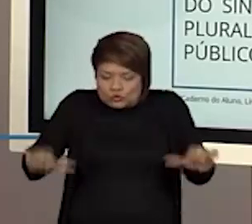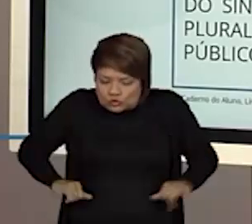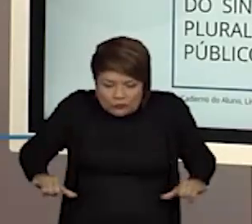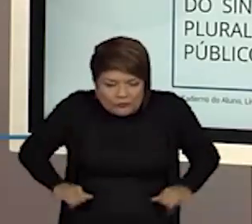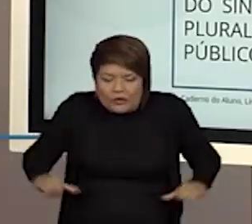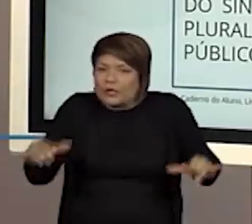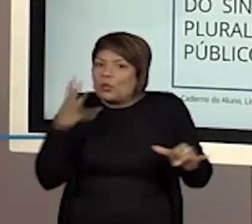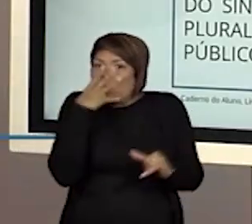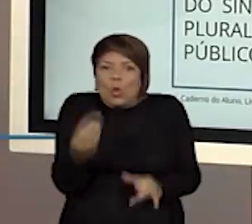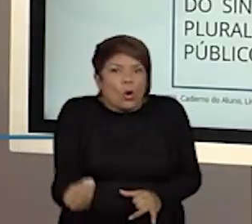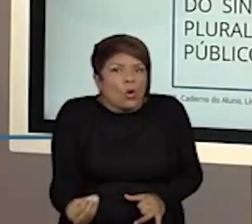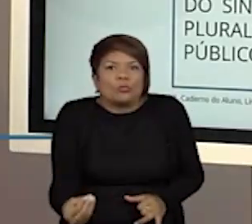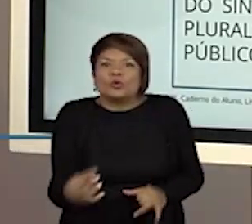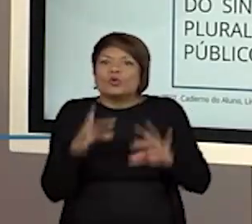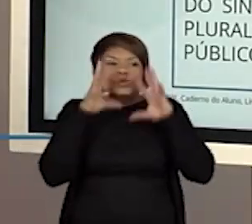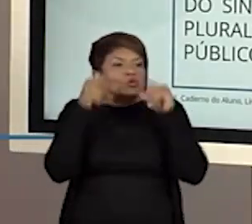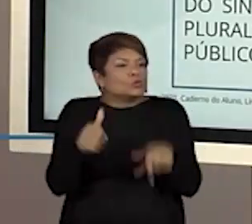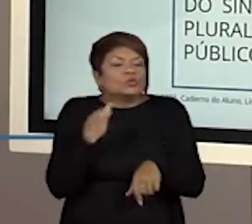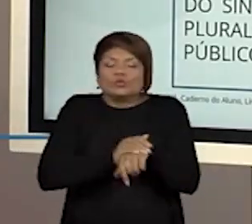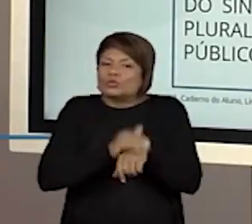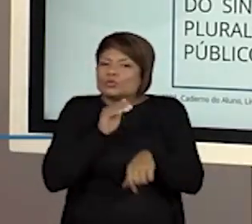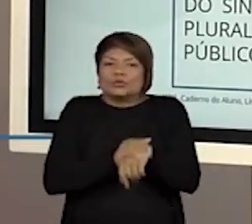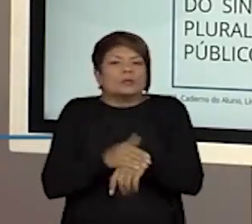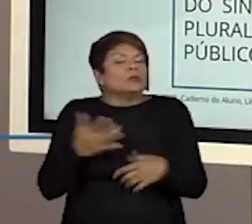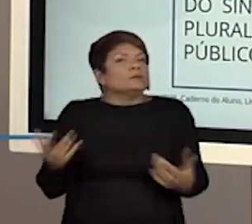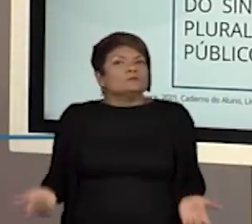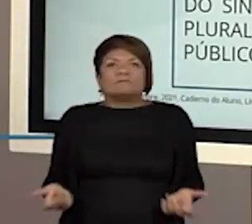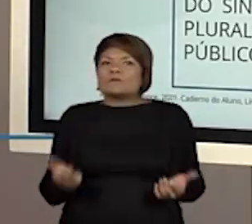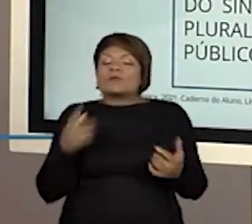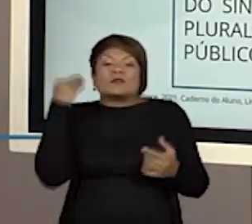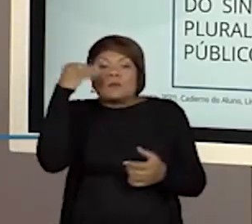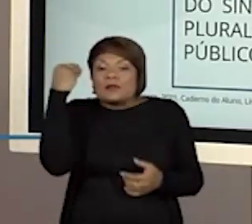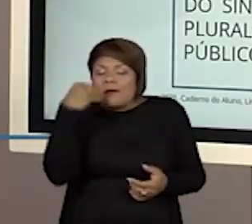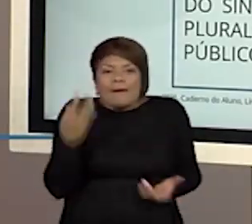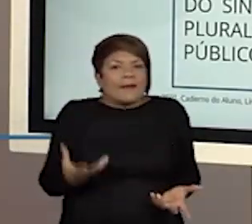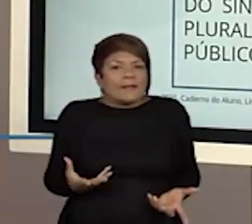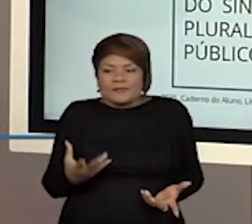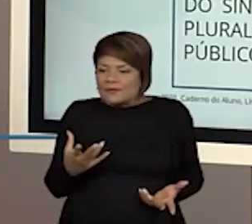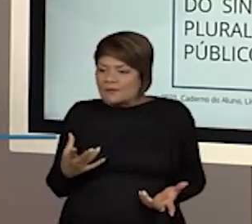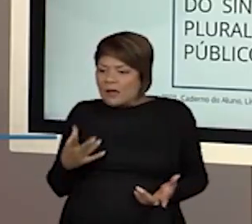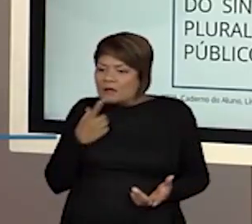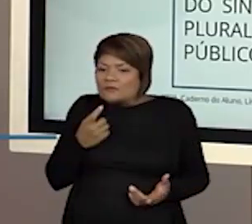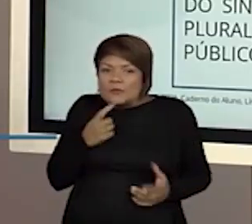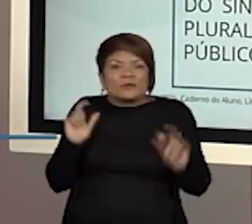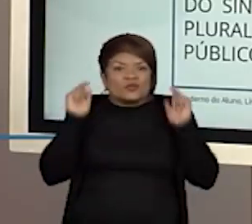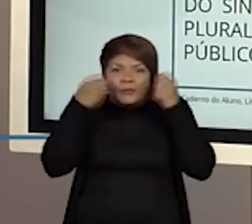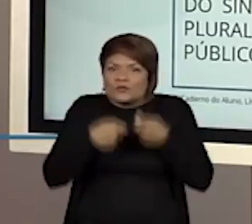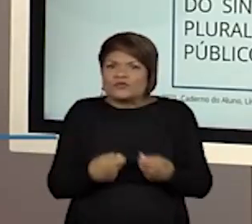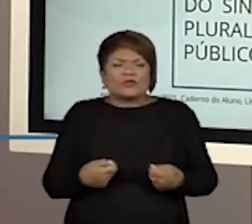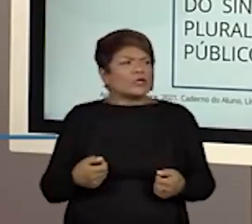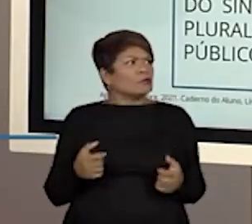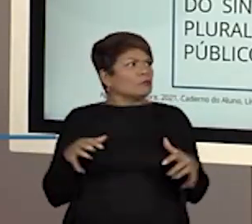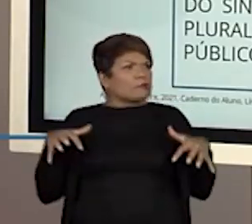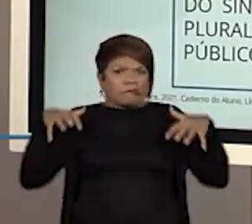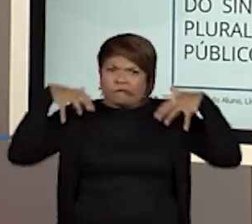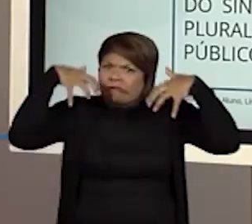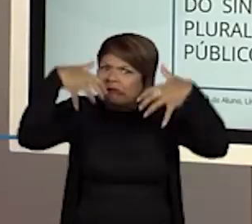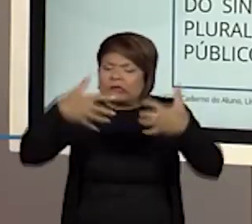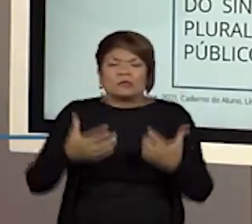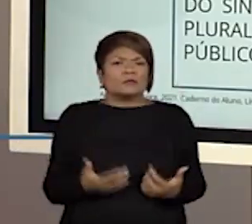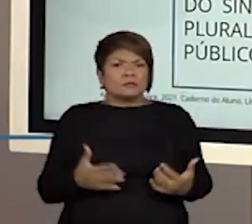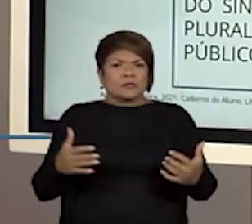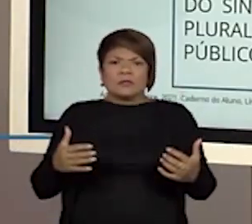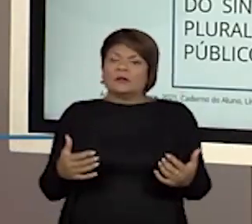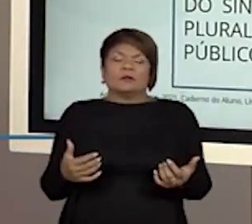lobo, ela ia relatar a experiência dela que ela passou, aqueles momentos de terror com o lobo, com a vovó dentro da